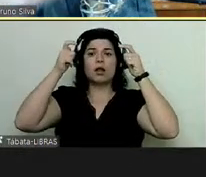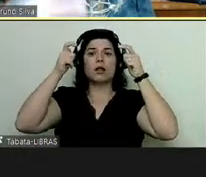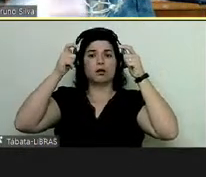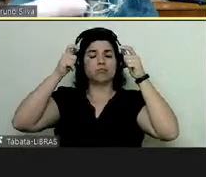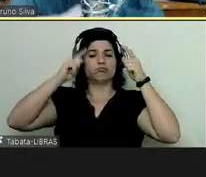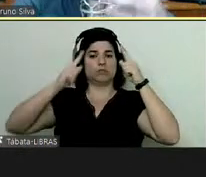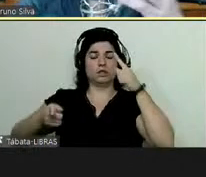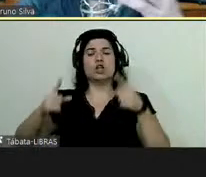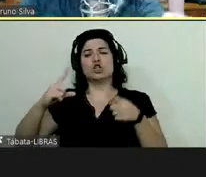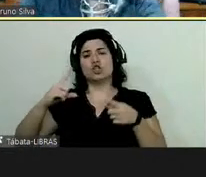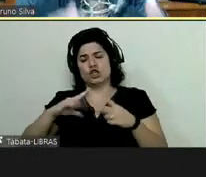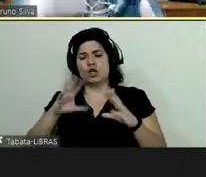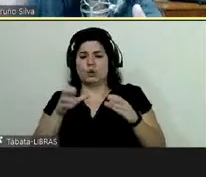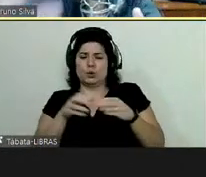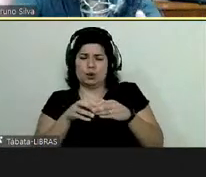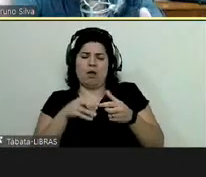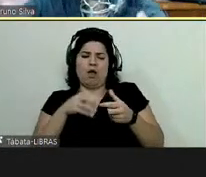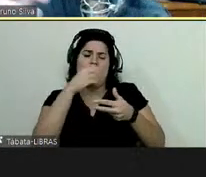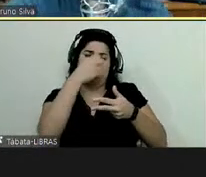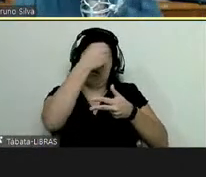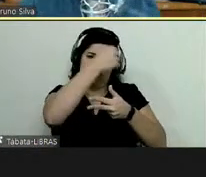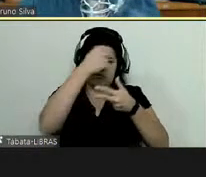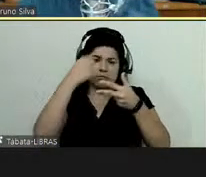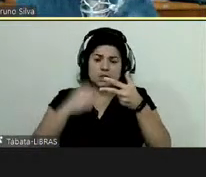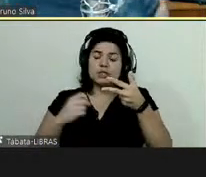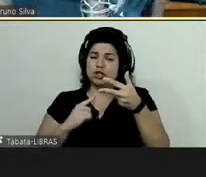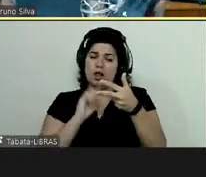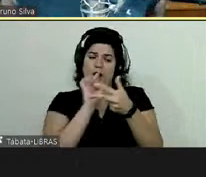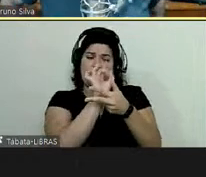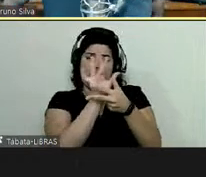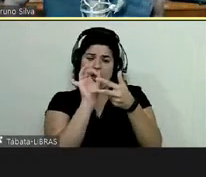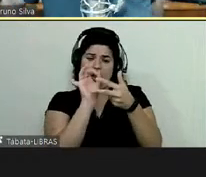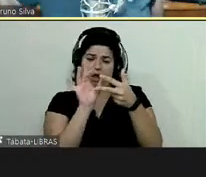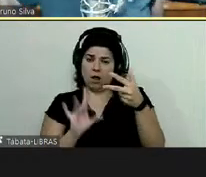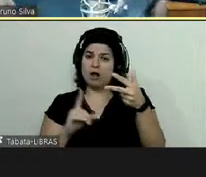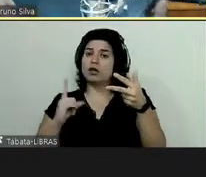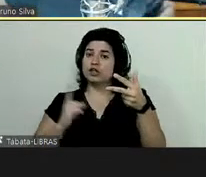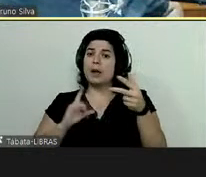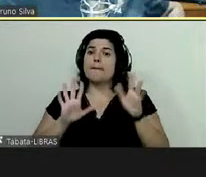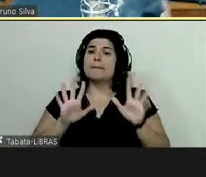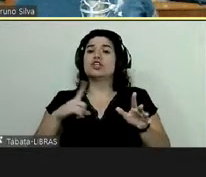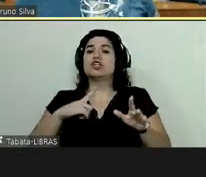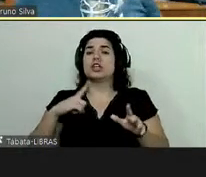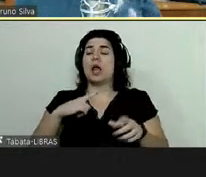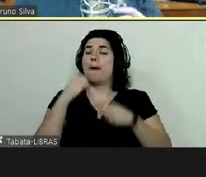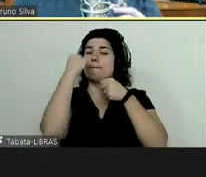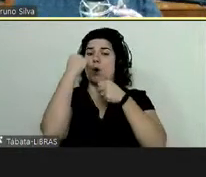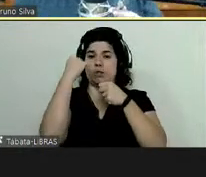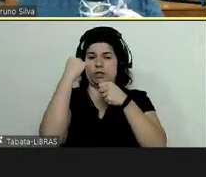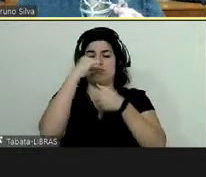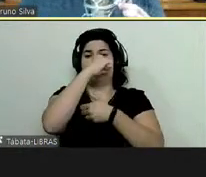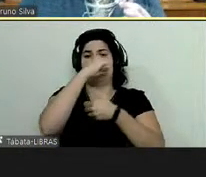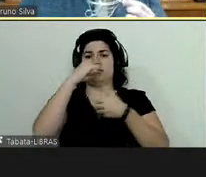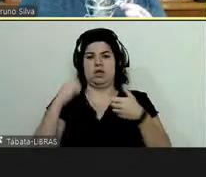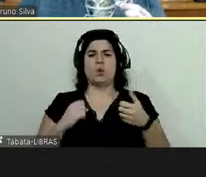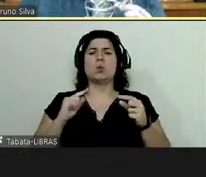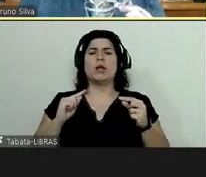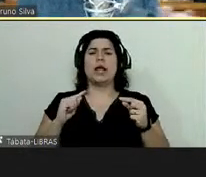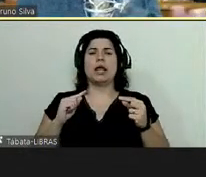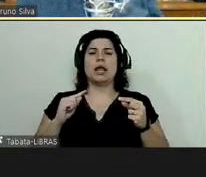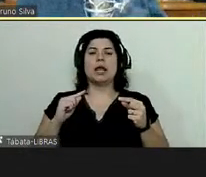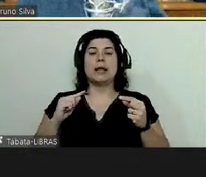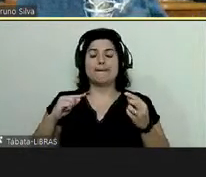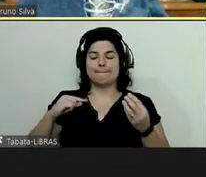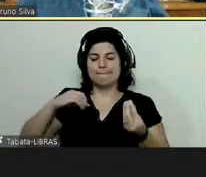se até tinha o poder executivo Poder Legislativo poder judiciário Mas você tinha um famoso poder moderador e o que que eu poder moderador